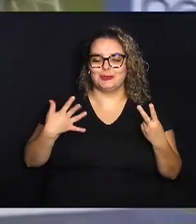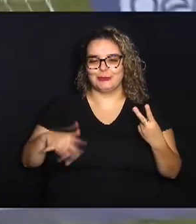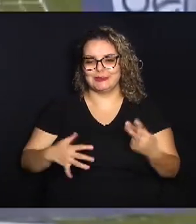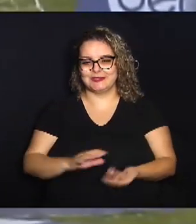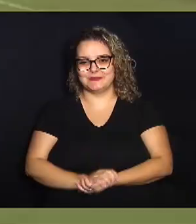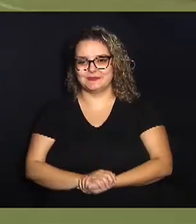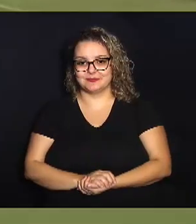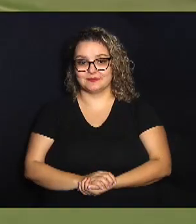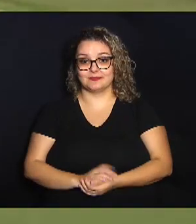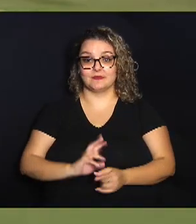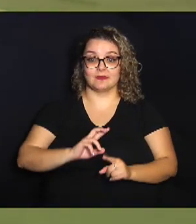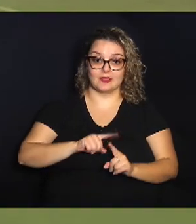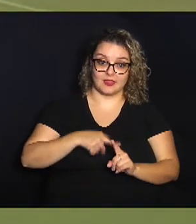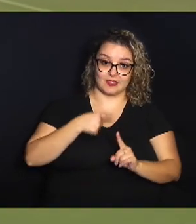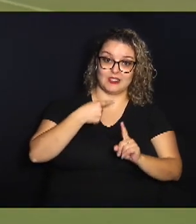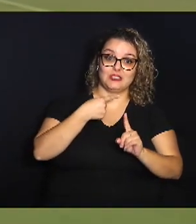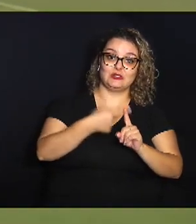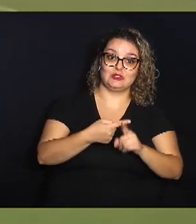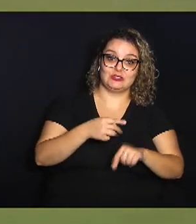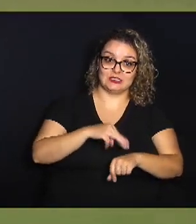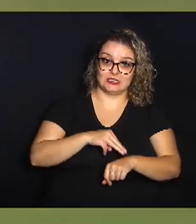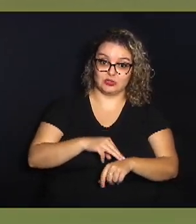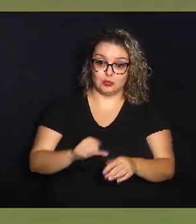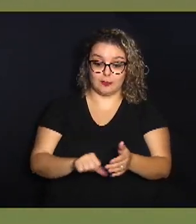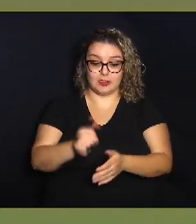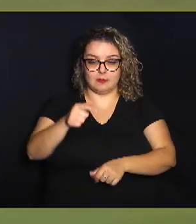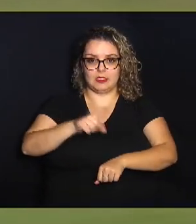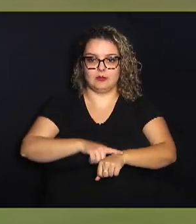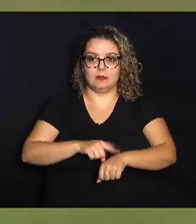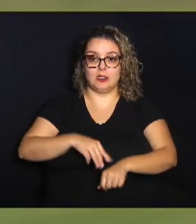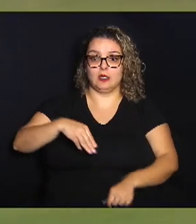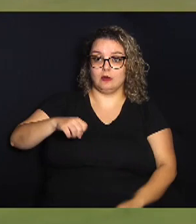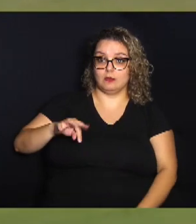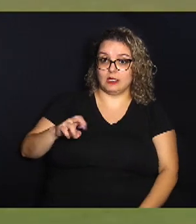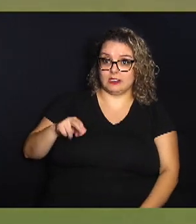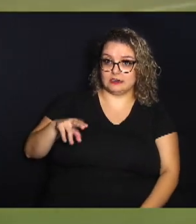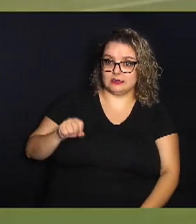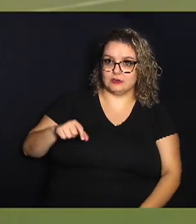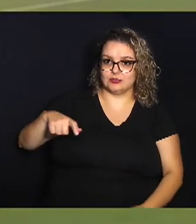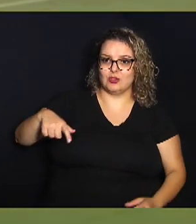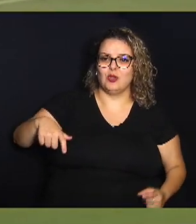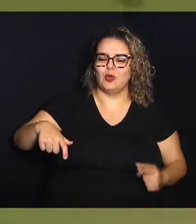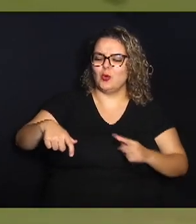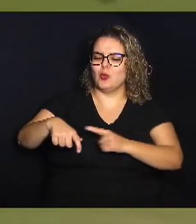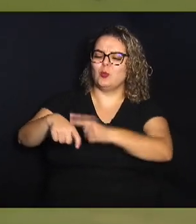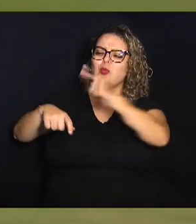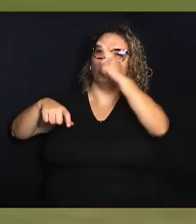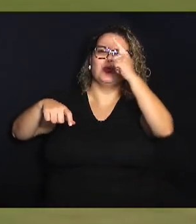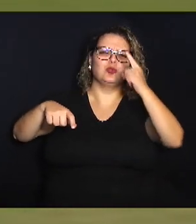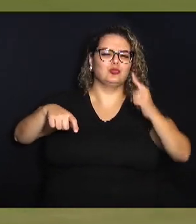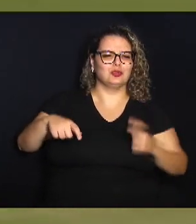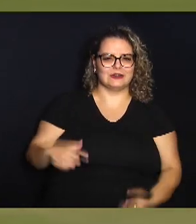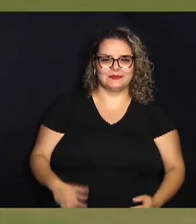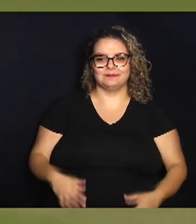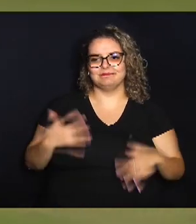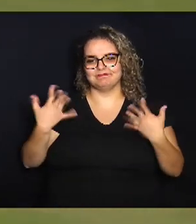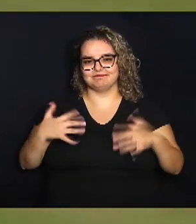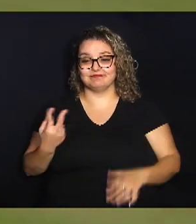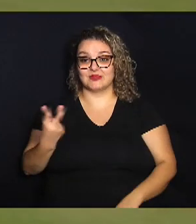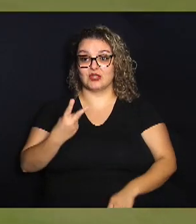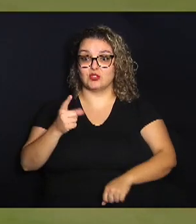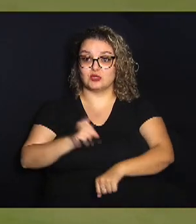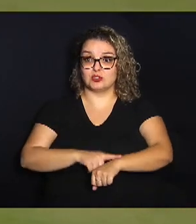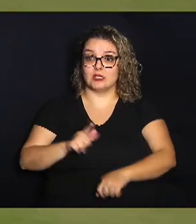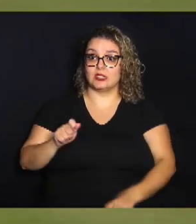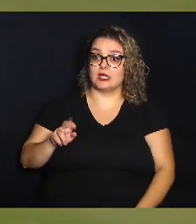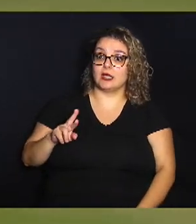Nos acréscimos ainda do primeiro tempo, Matheus Regis acertou o travessão. No segundo tempo, Gabriel